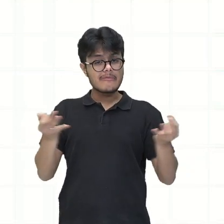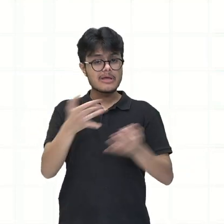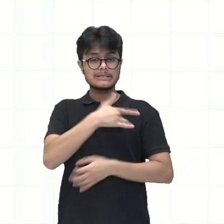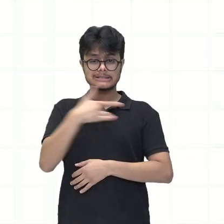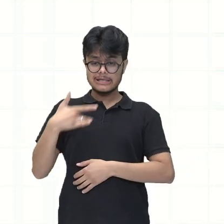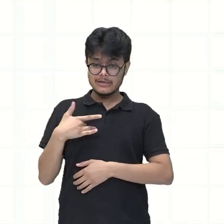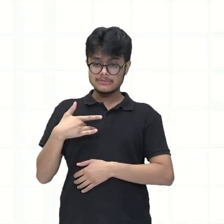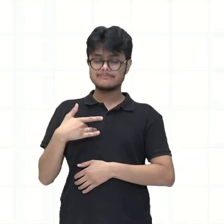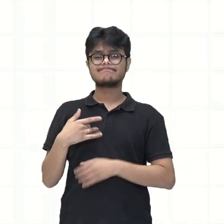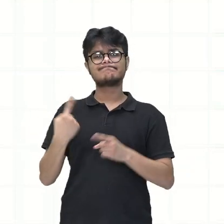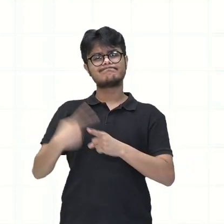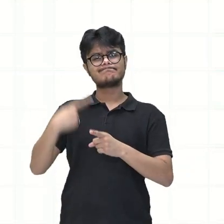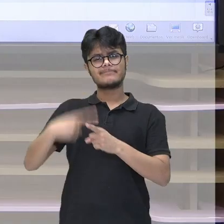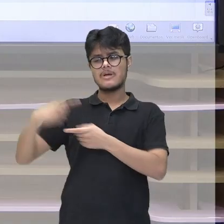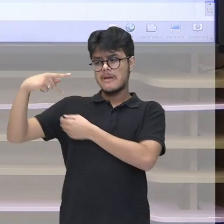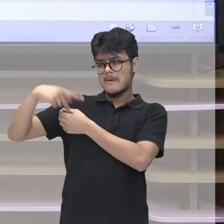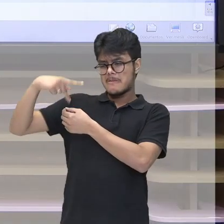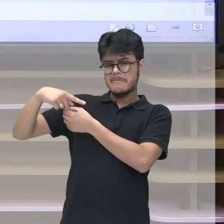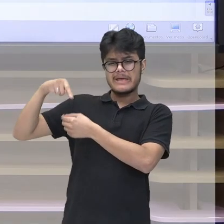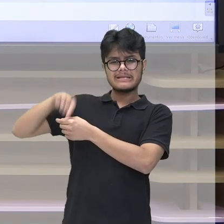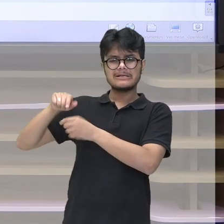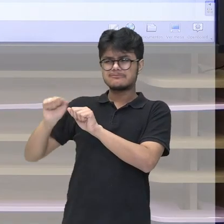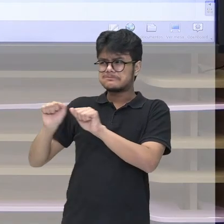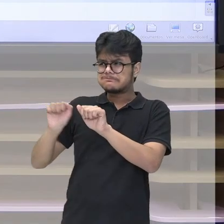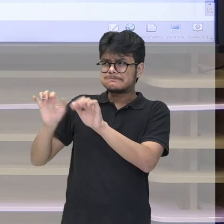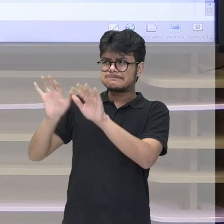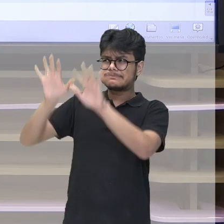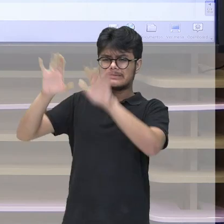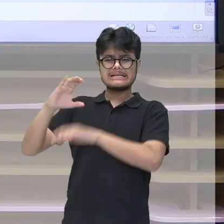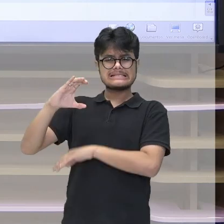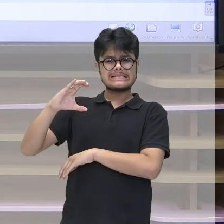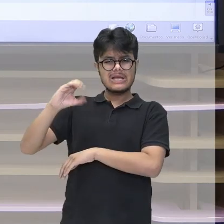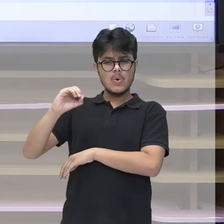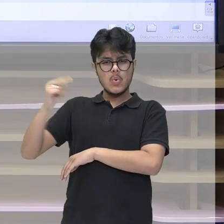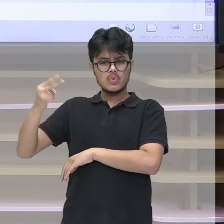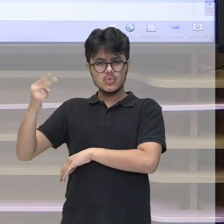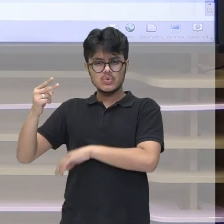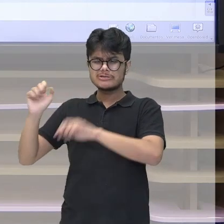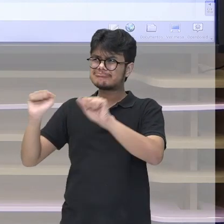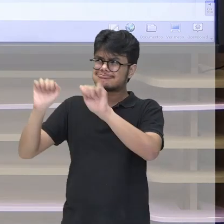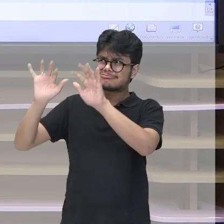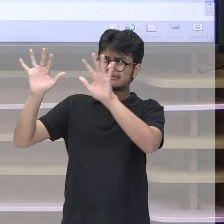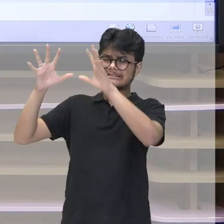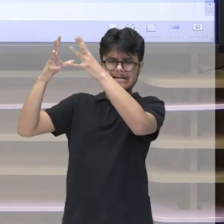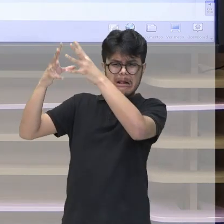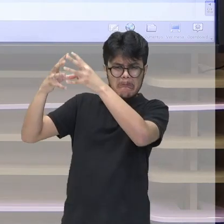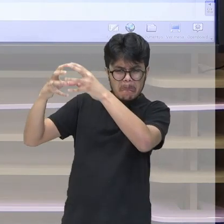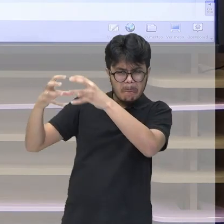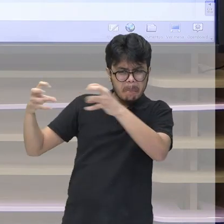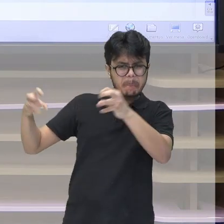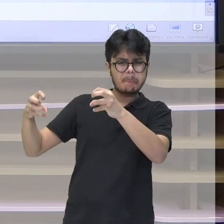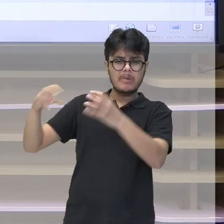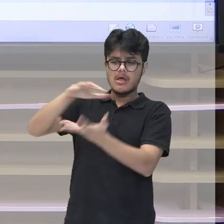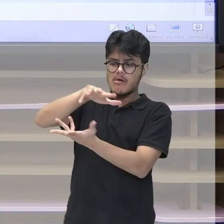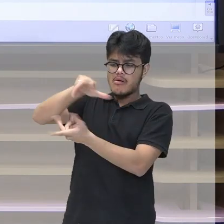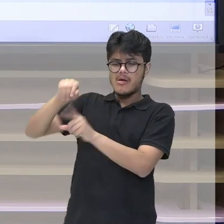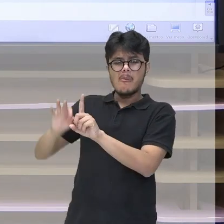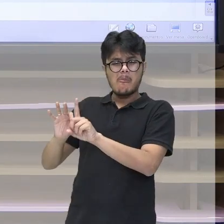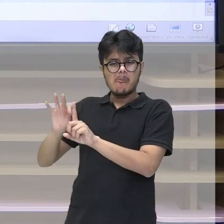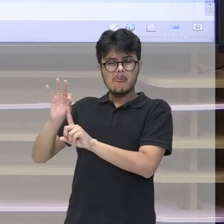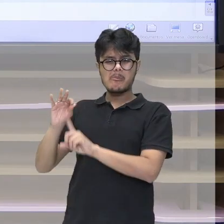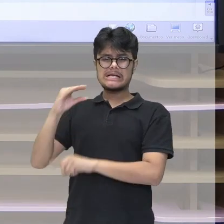combustível fóssil ele vai gerar gases poluentes, na sua queima vai gerar gases poluentes, e esses gases